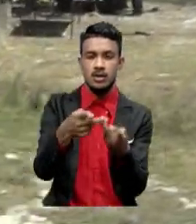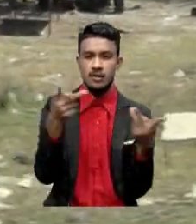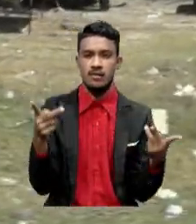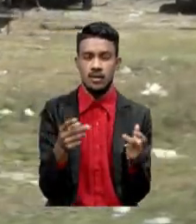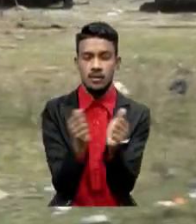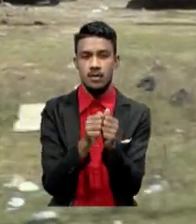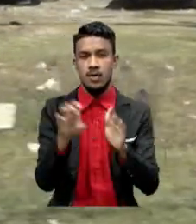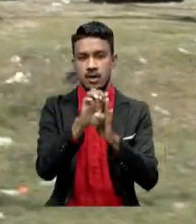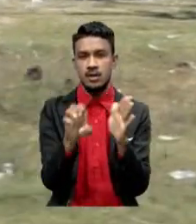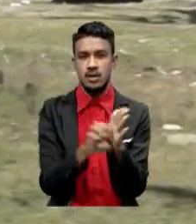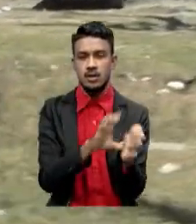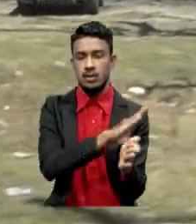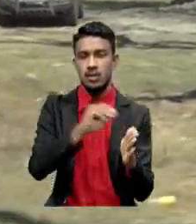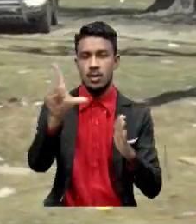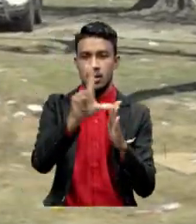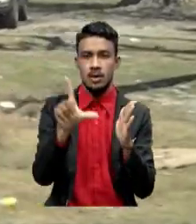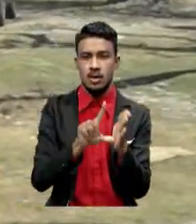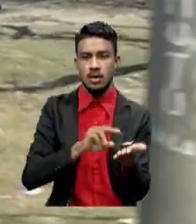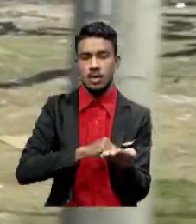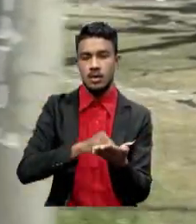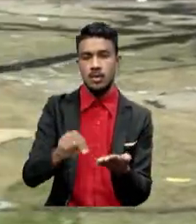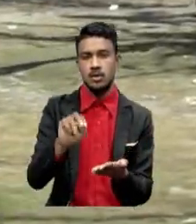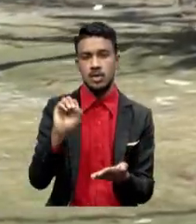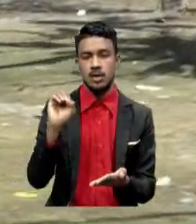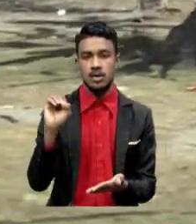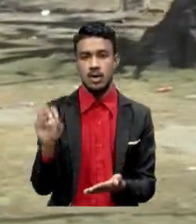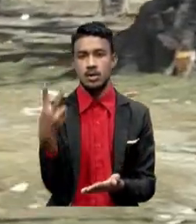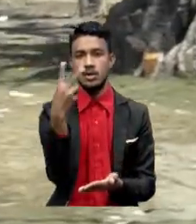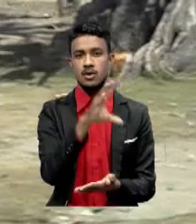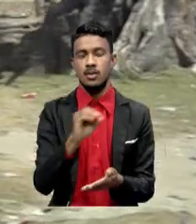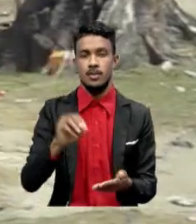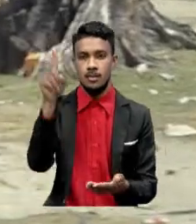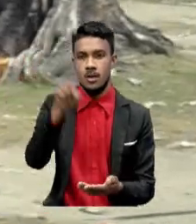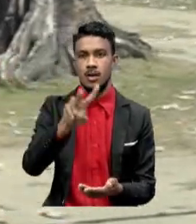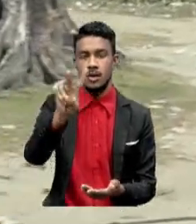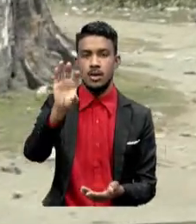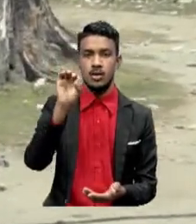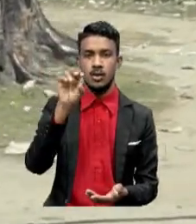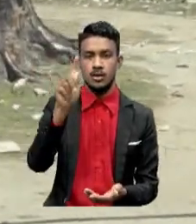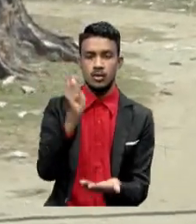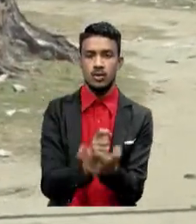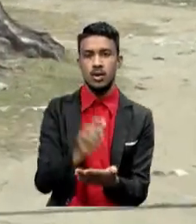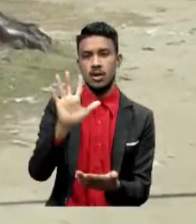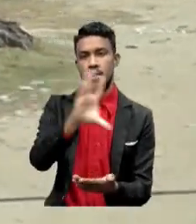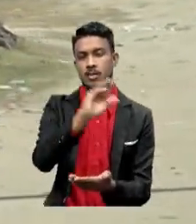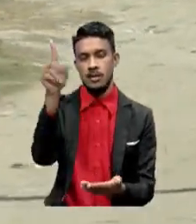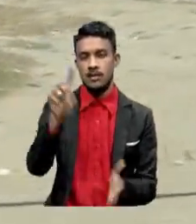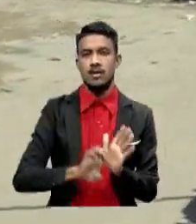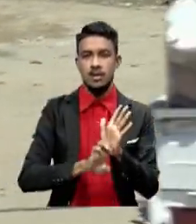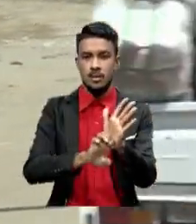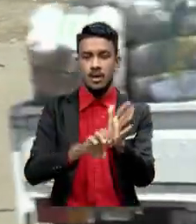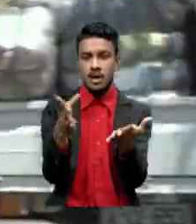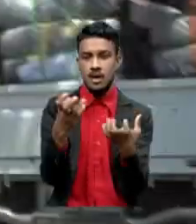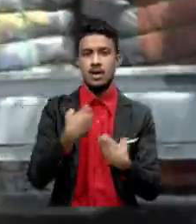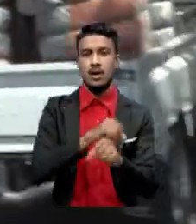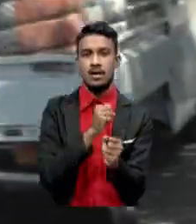estado. No lei número sanulu resin rua bara rihun rua lima, fodala mos ba komunidade sira, liu-liu ba sira nebe hakarak halo